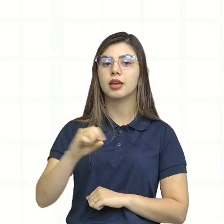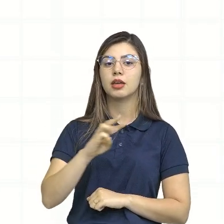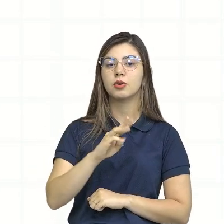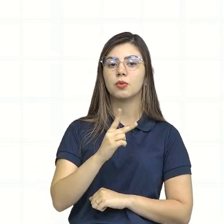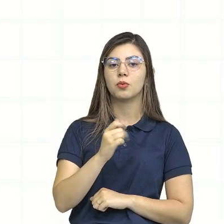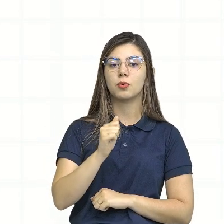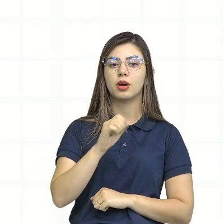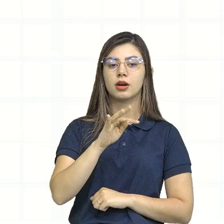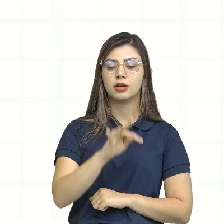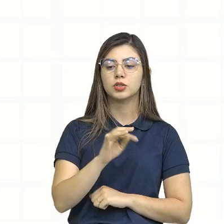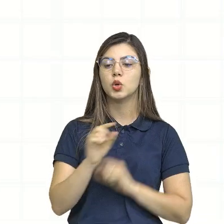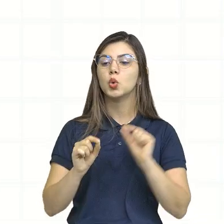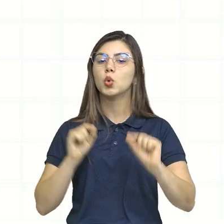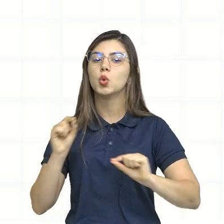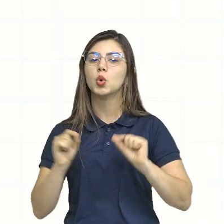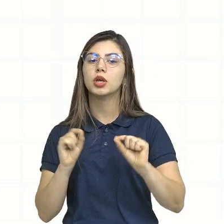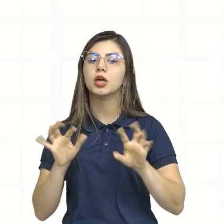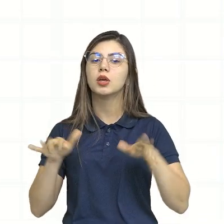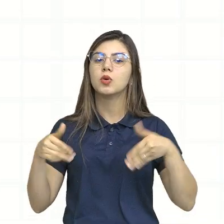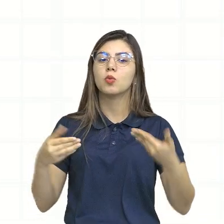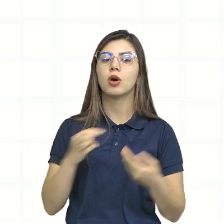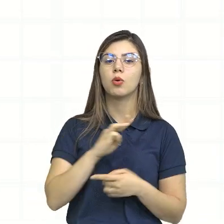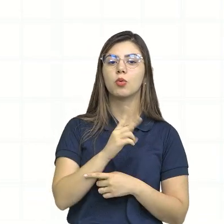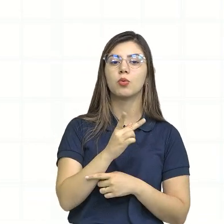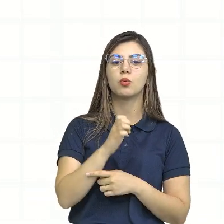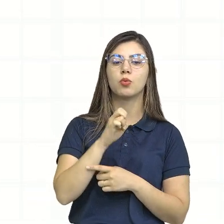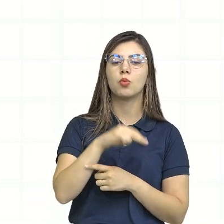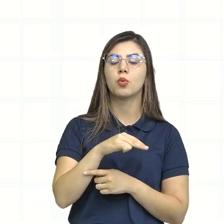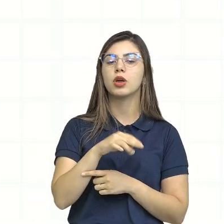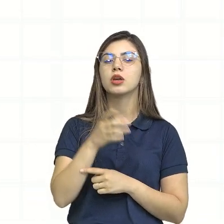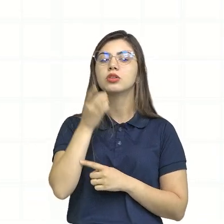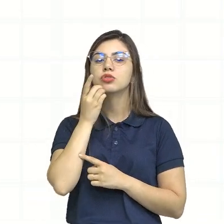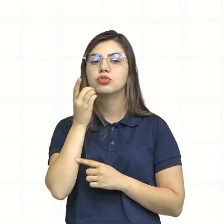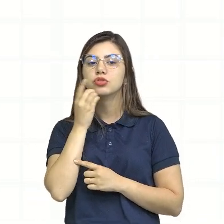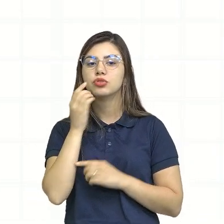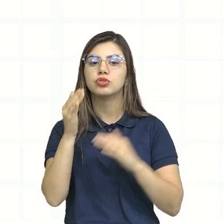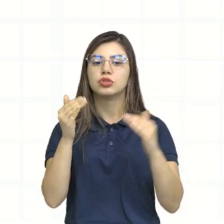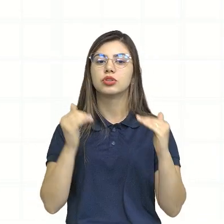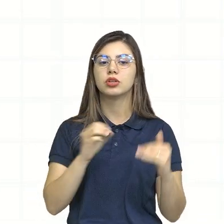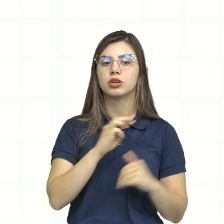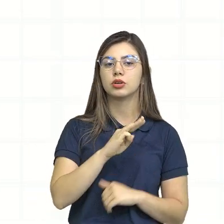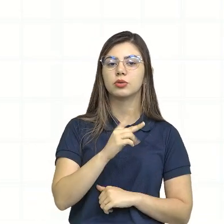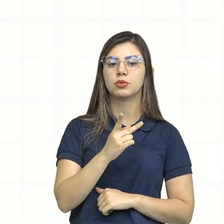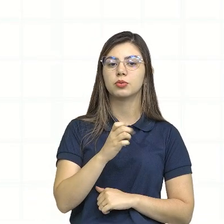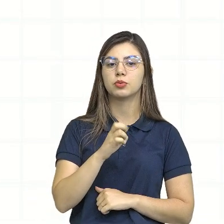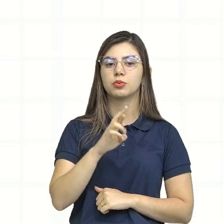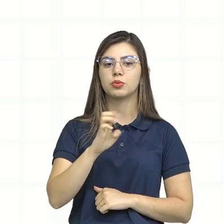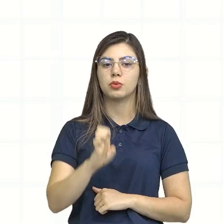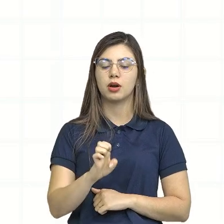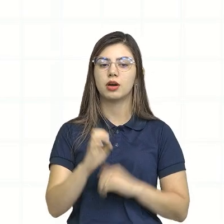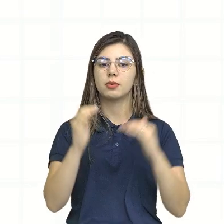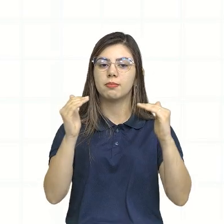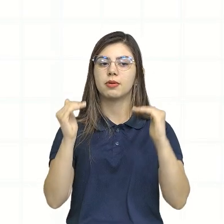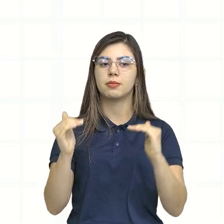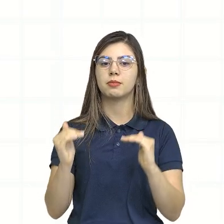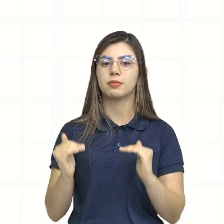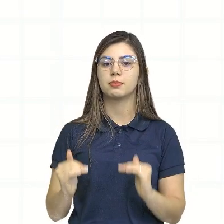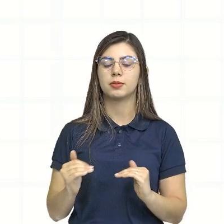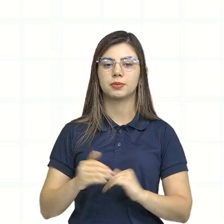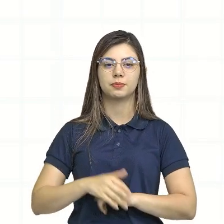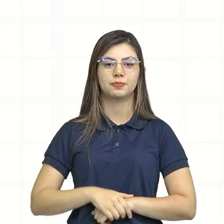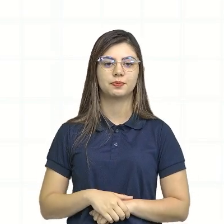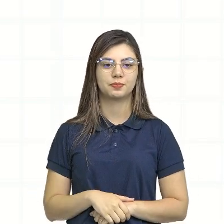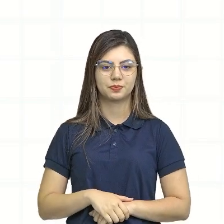ou qual, when é quando, where, onde, why, porquê, how, como, certo? Bem, vimos o